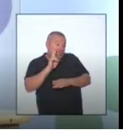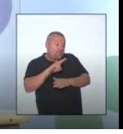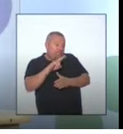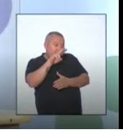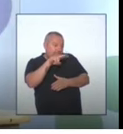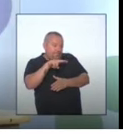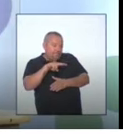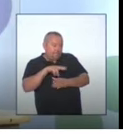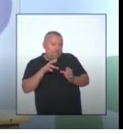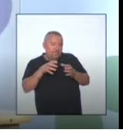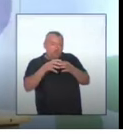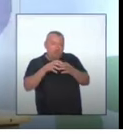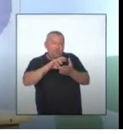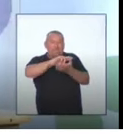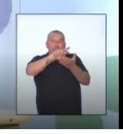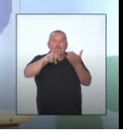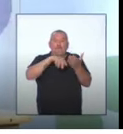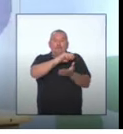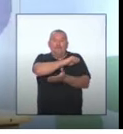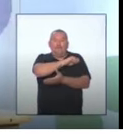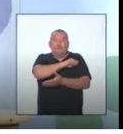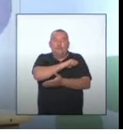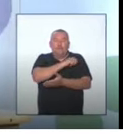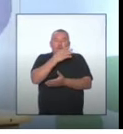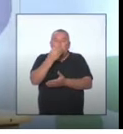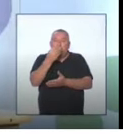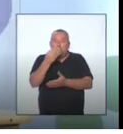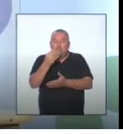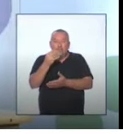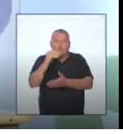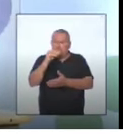nós estamos, então, de vários estudantes, que muitos colocaram, então, que